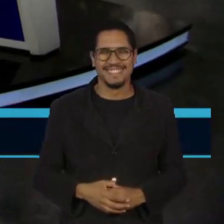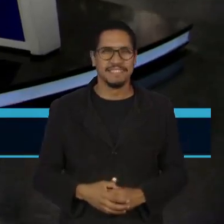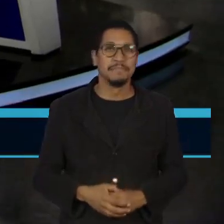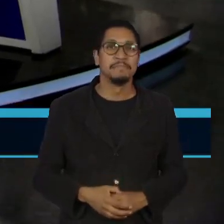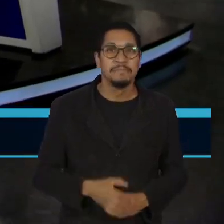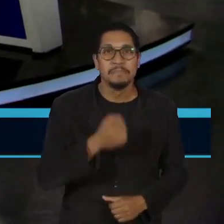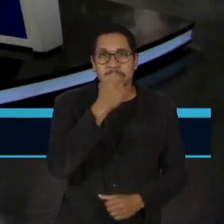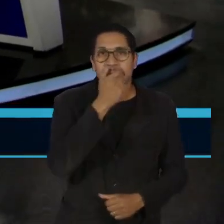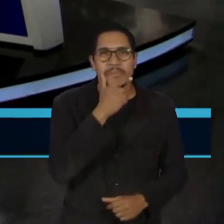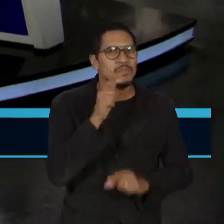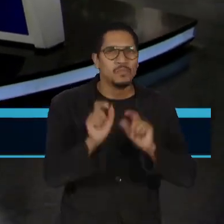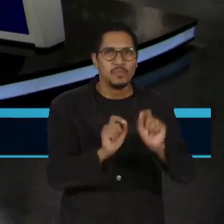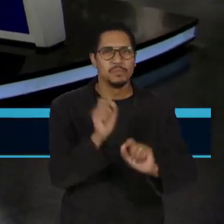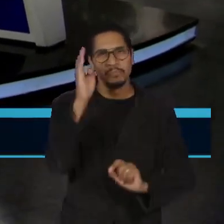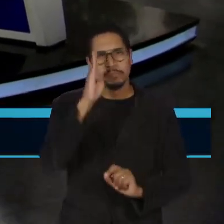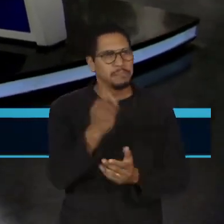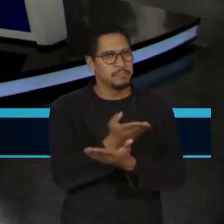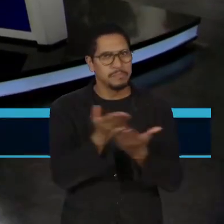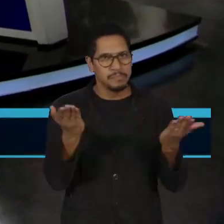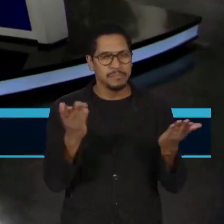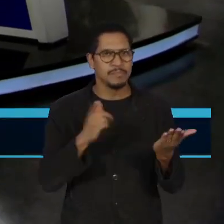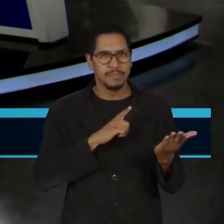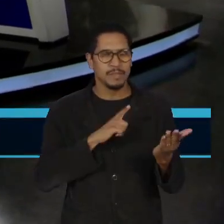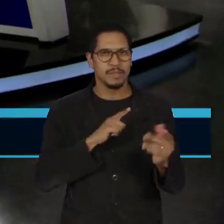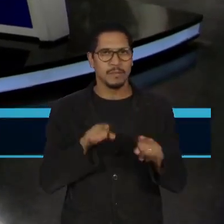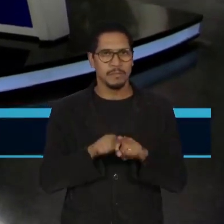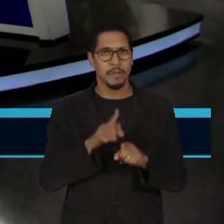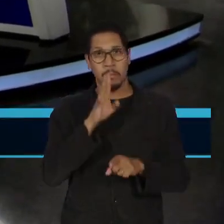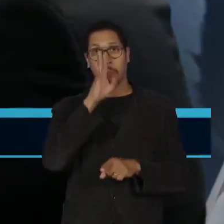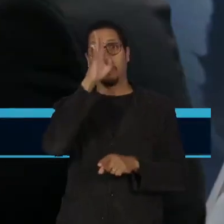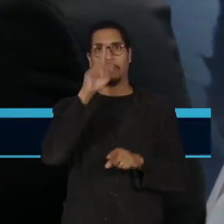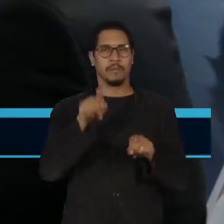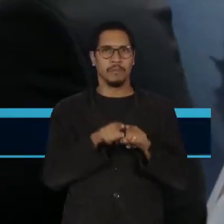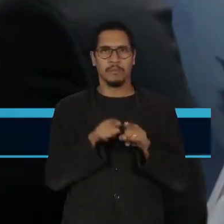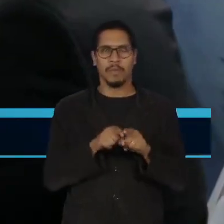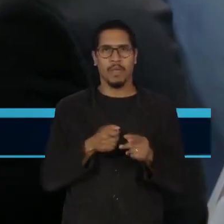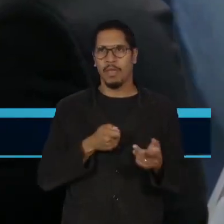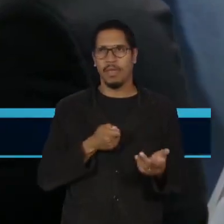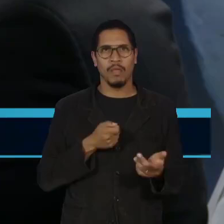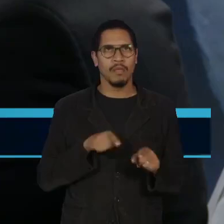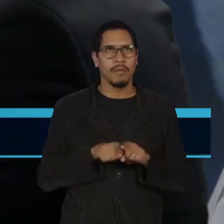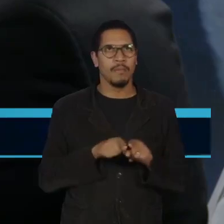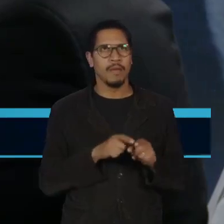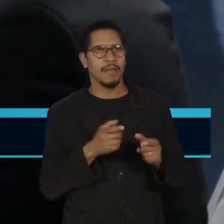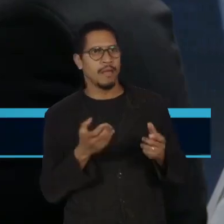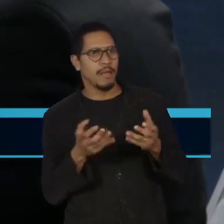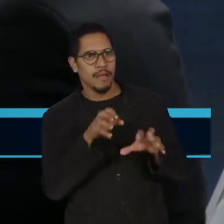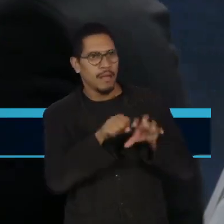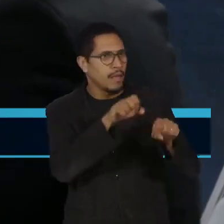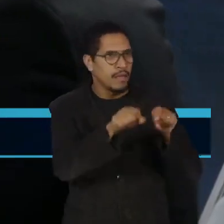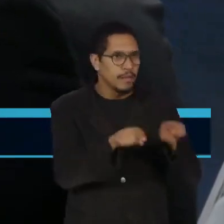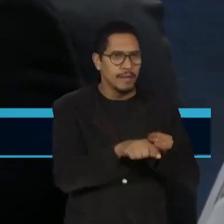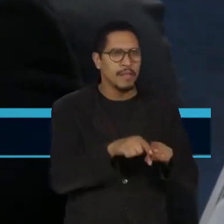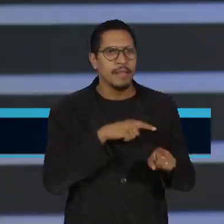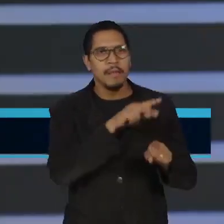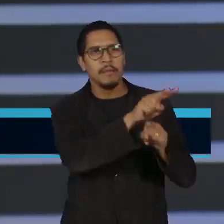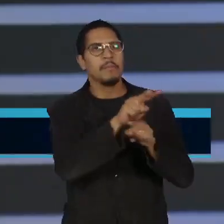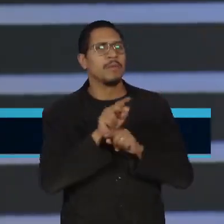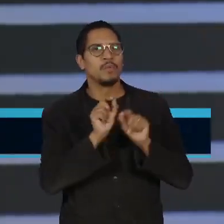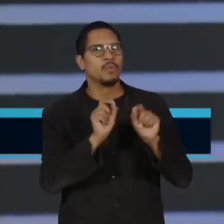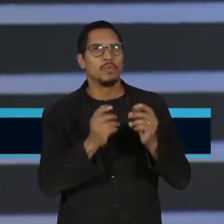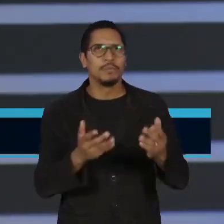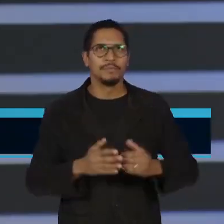Sakamoto, por que os brasileiros têm se mostrado mais ousados e impulsivos para buscar diferentes tipos de crédito?